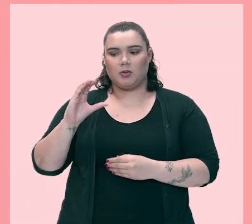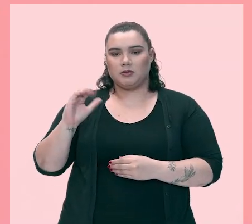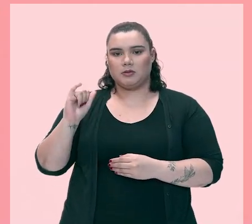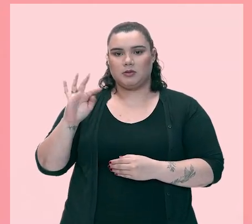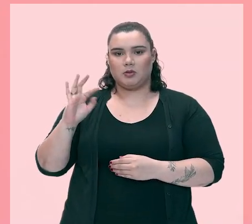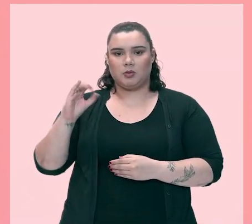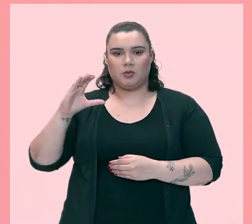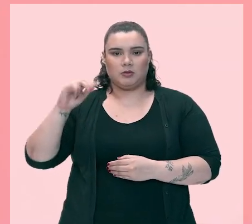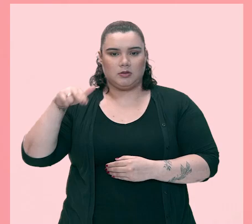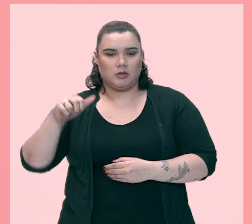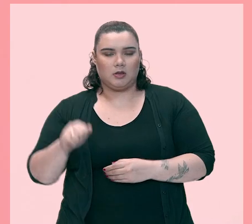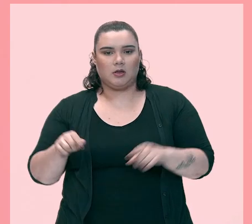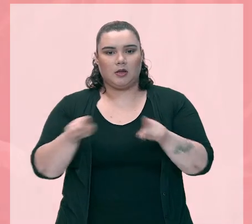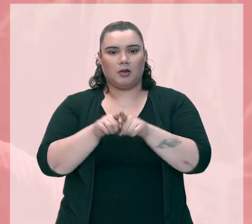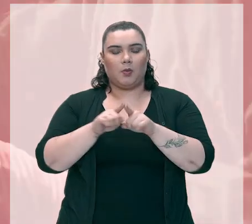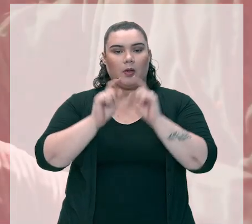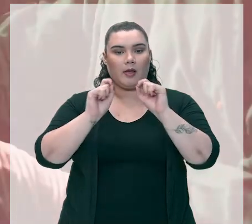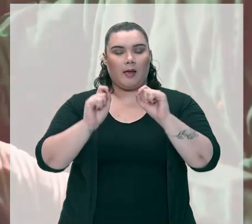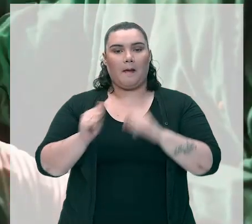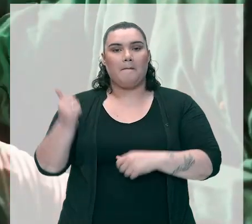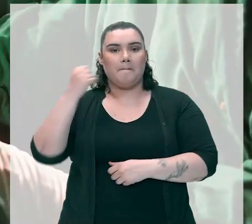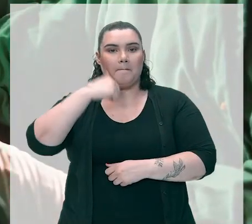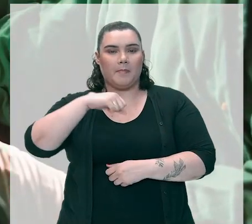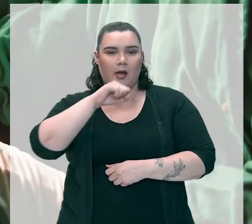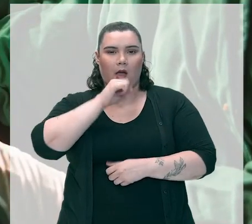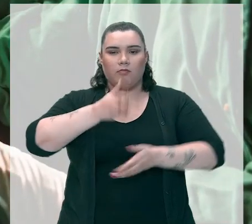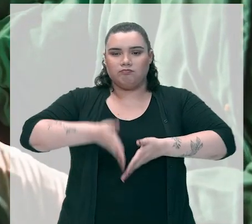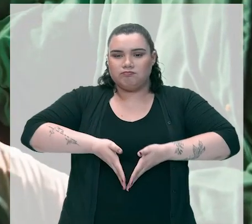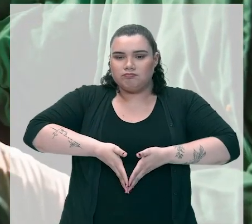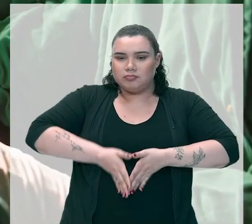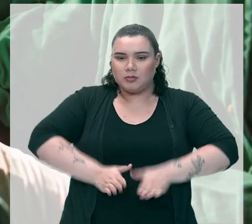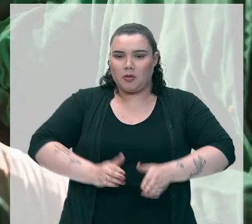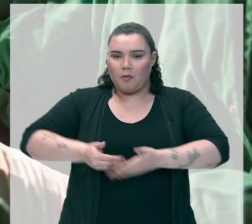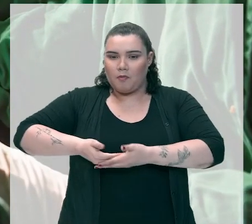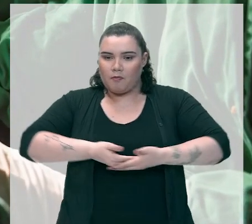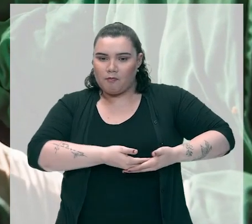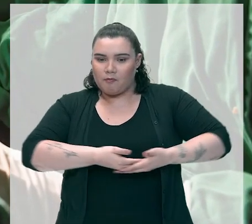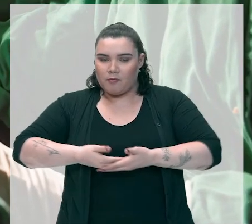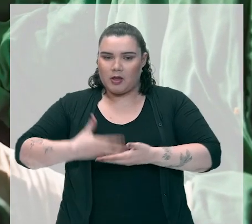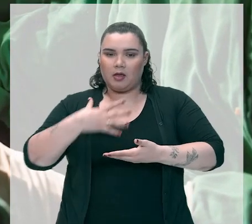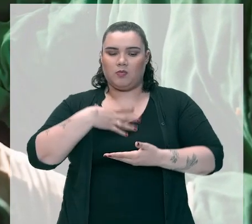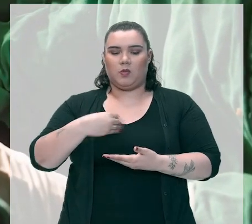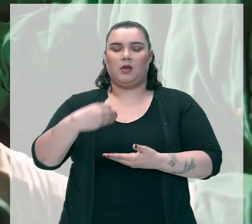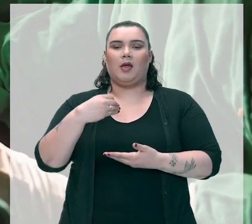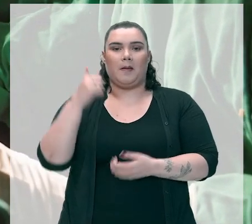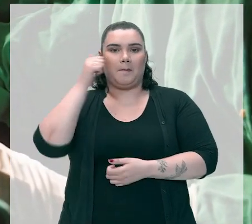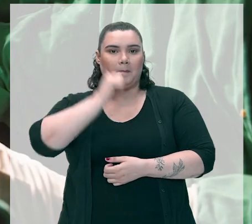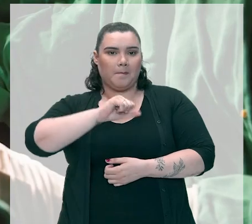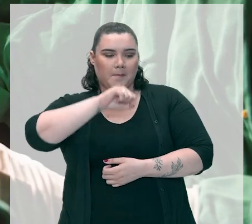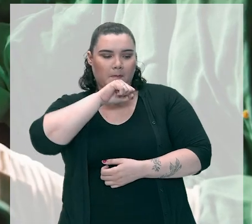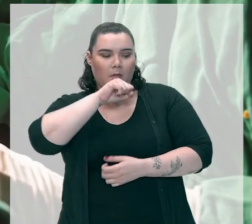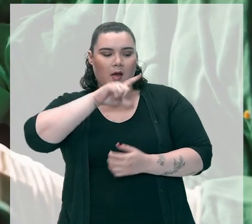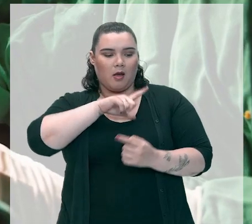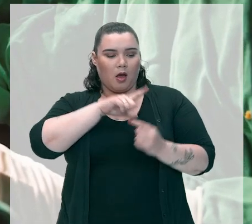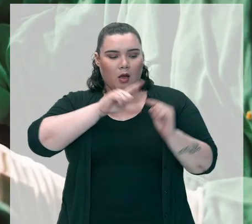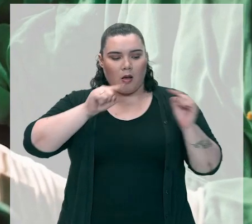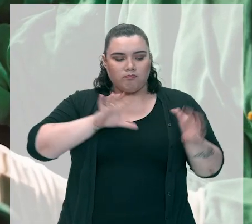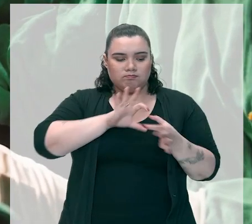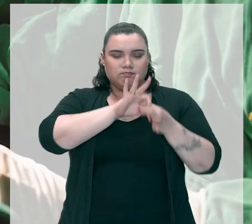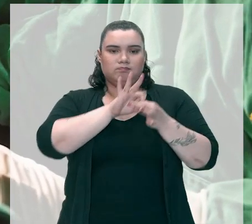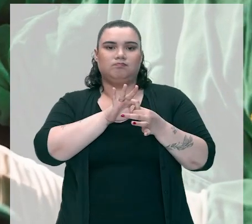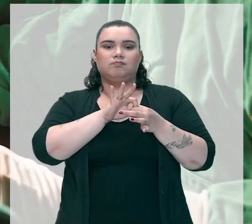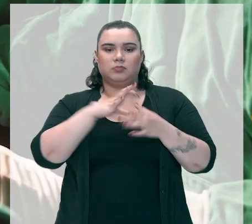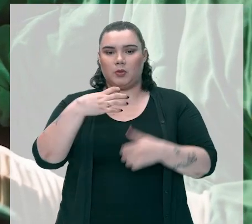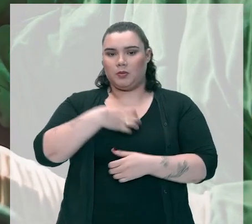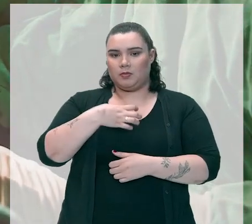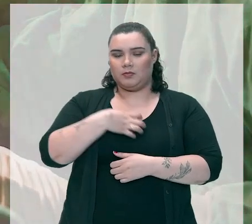ocitocina também é liberada no momento do parto, para criar, né, essa conexão que existe entre a mamãe e o